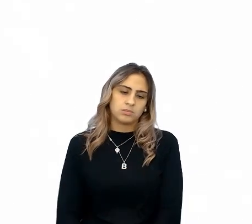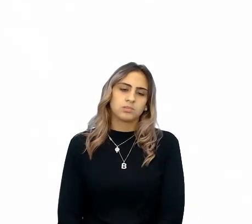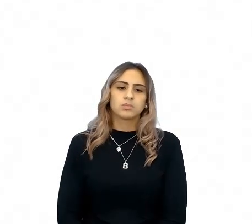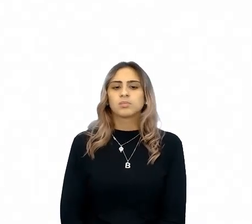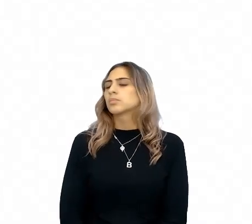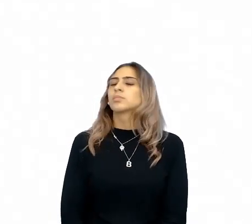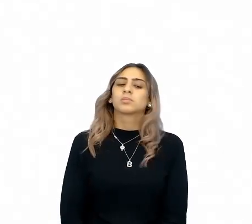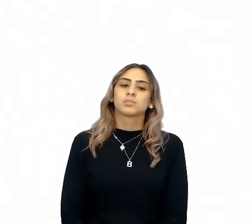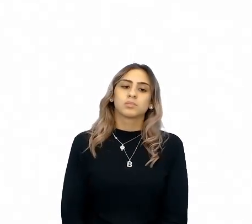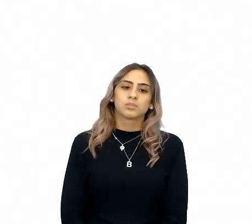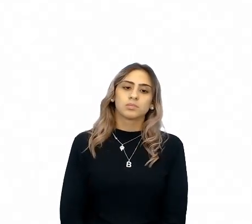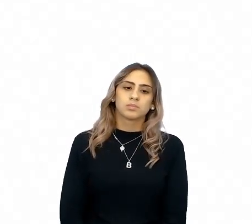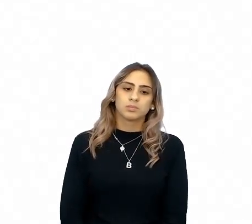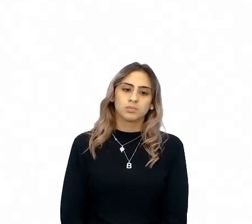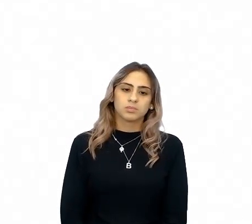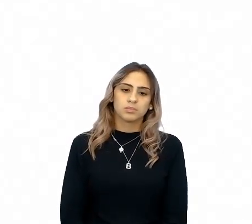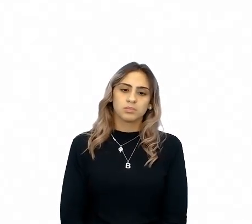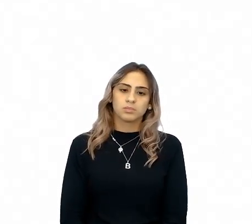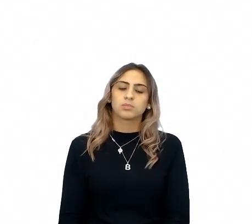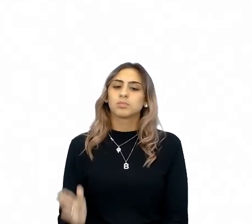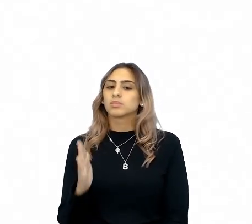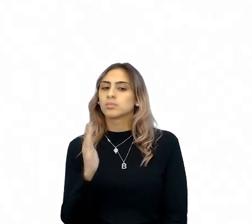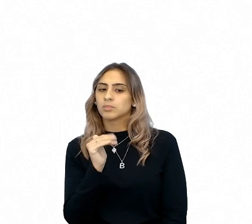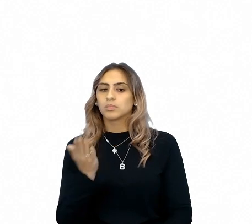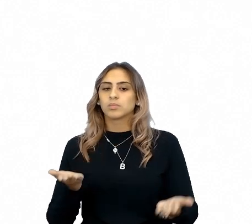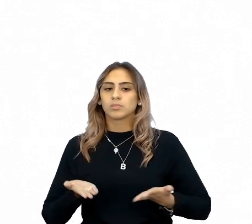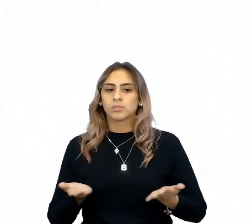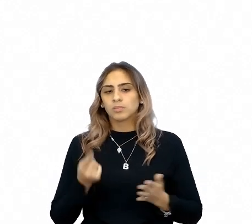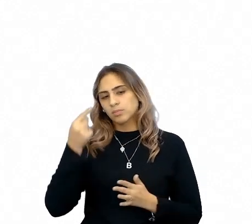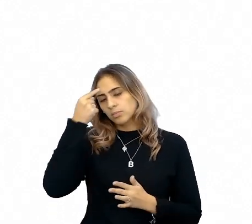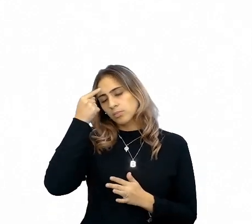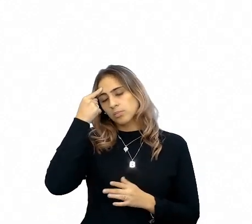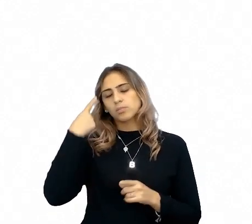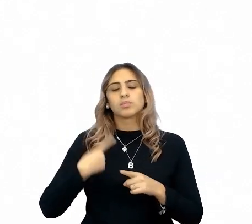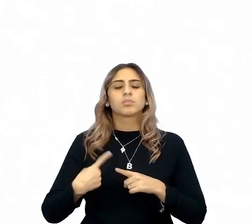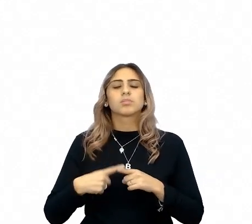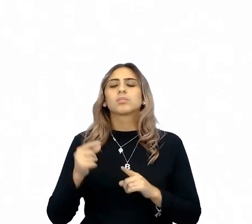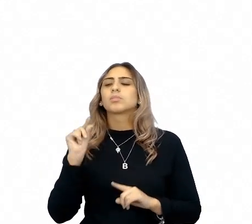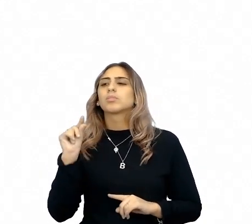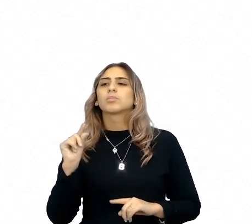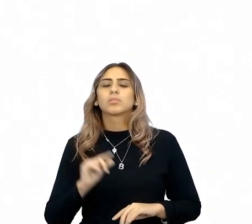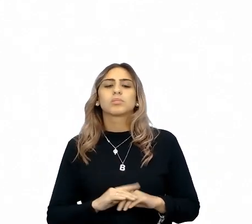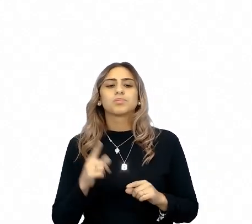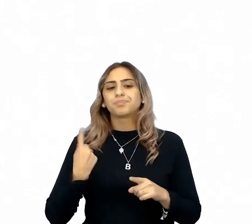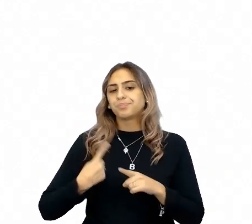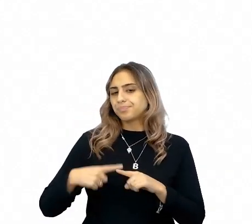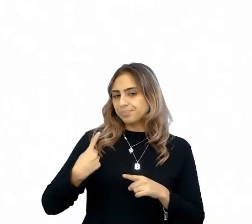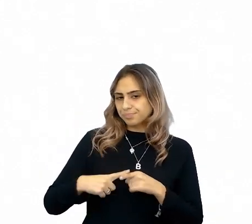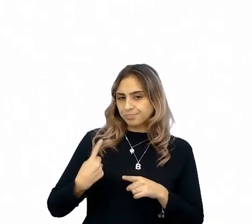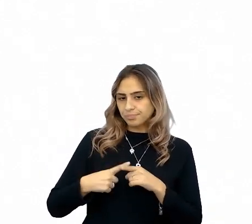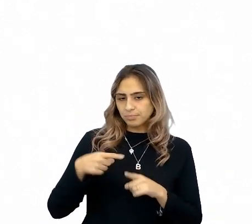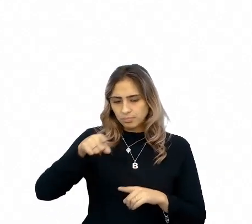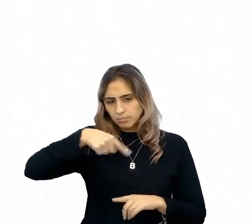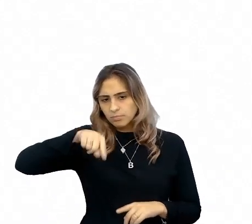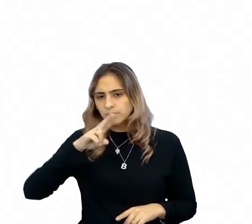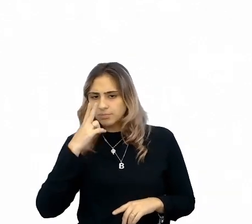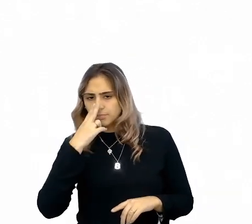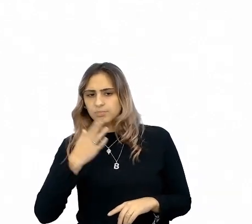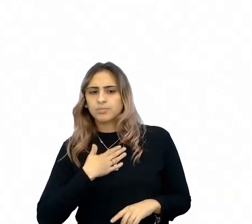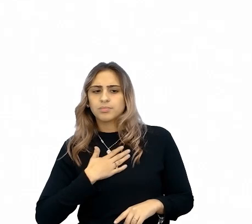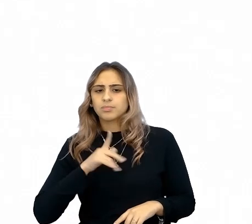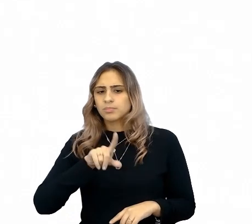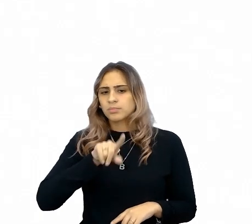Vamos, então, agora, pensar um pouquinho. Por que vocês acham